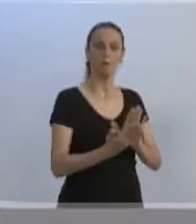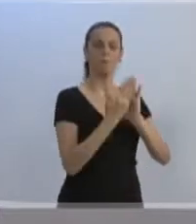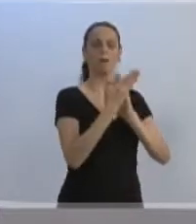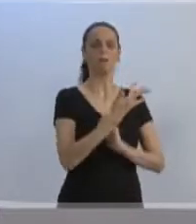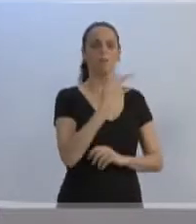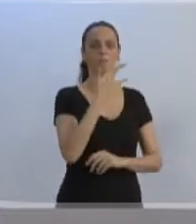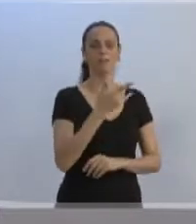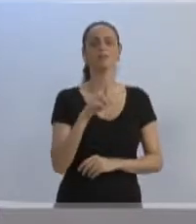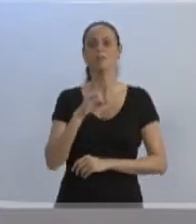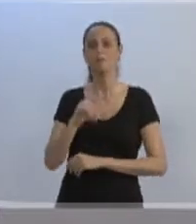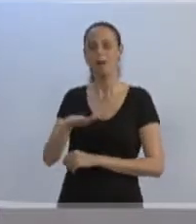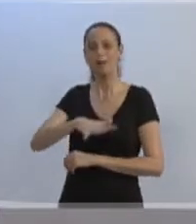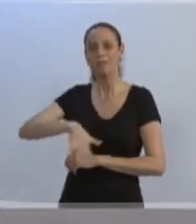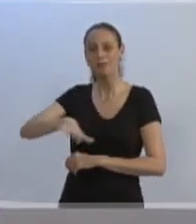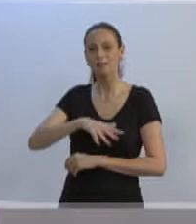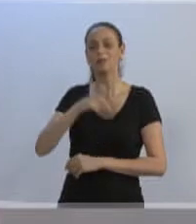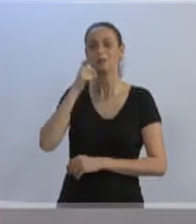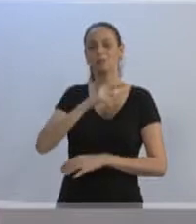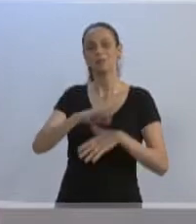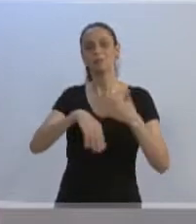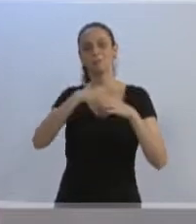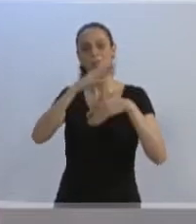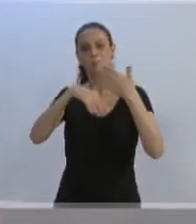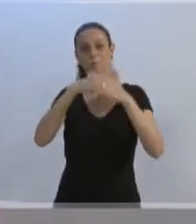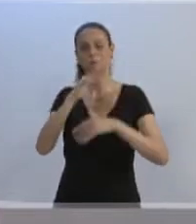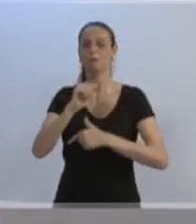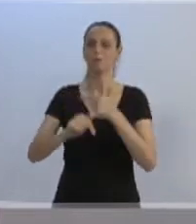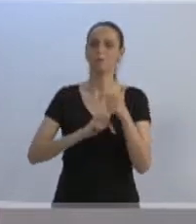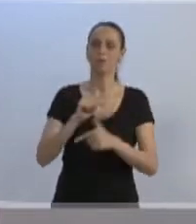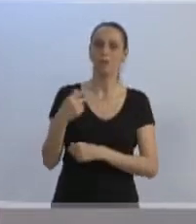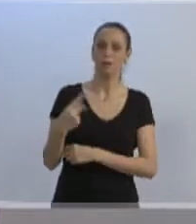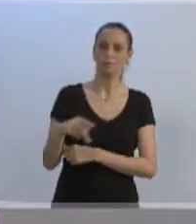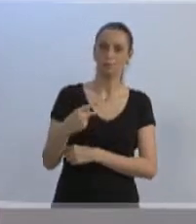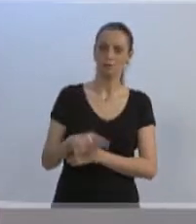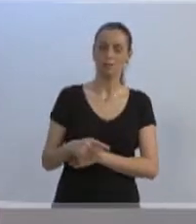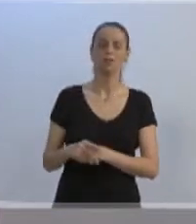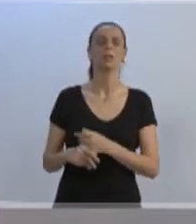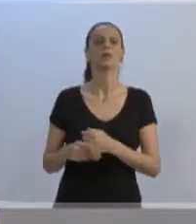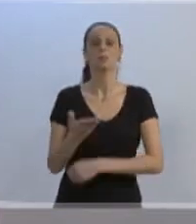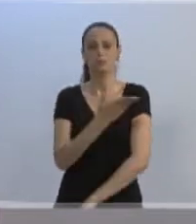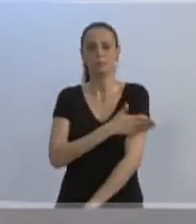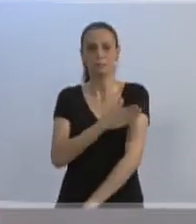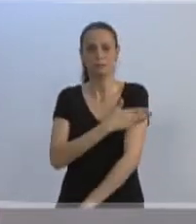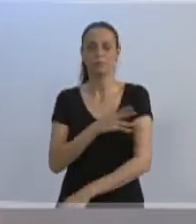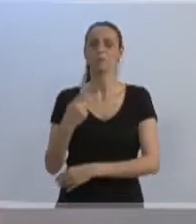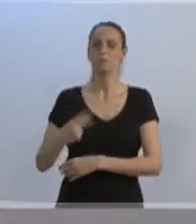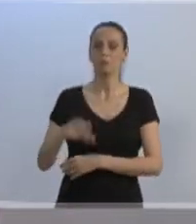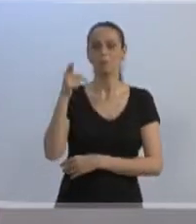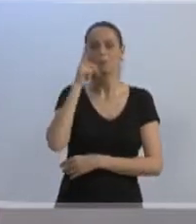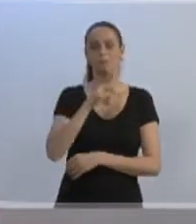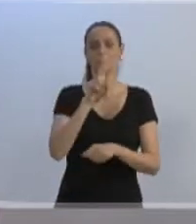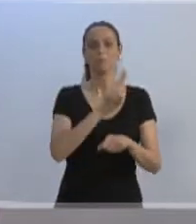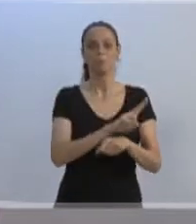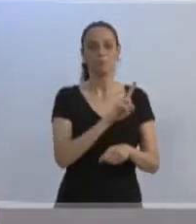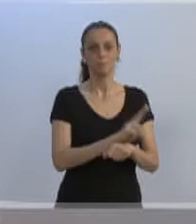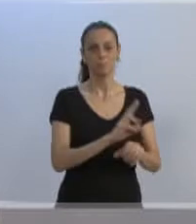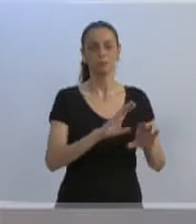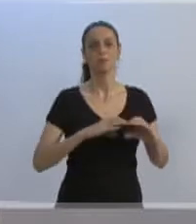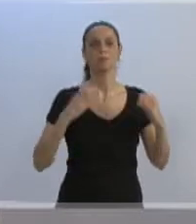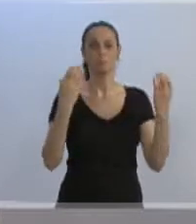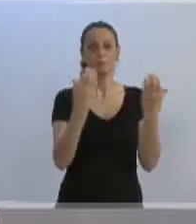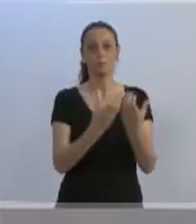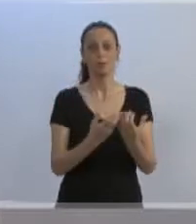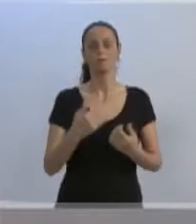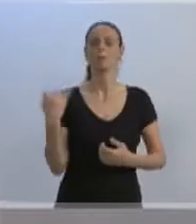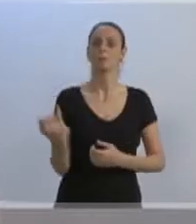nessa área para poder estar desenvolvendo todo o seu trabalho está desenvolvendo todo o seu treinamento para poder cuidar da nossa comunidade que é o bem